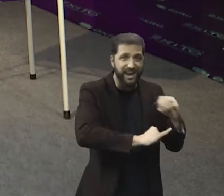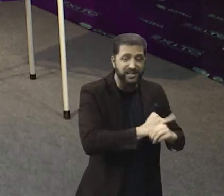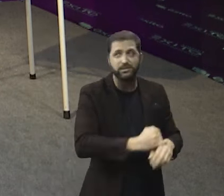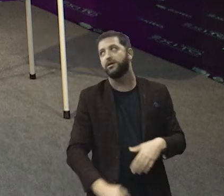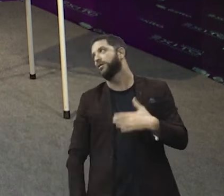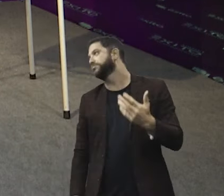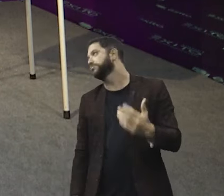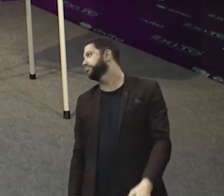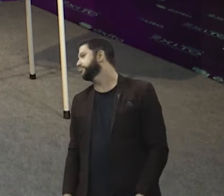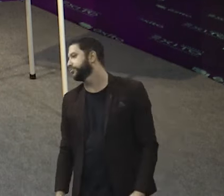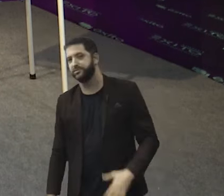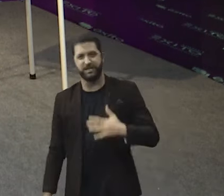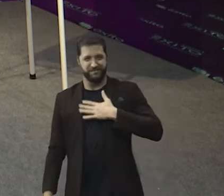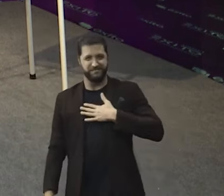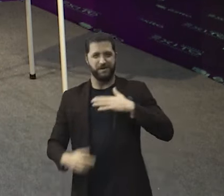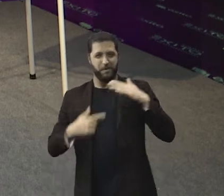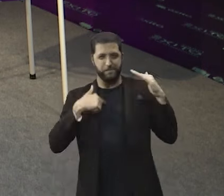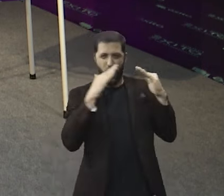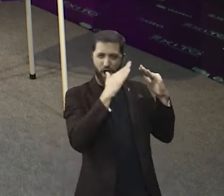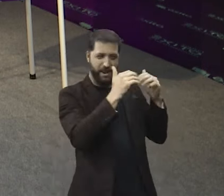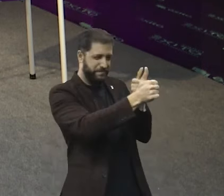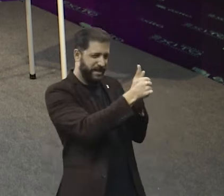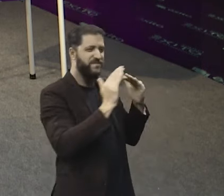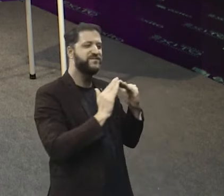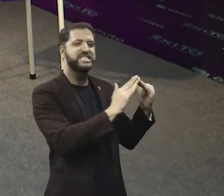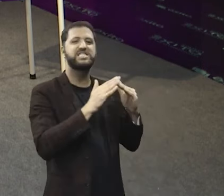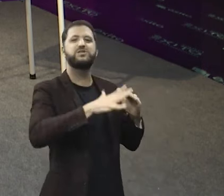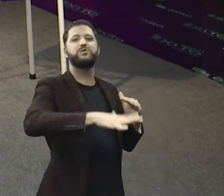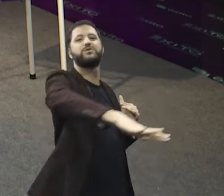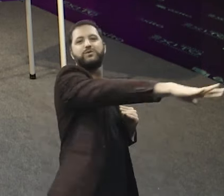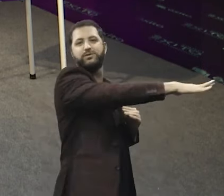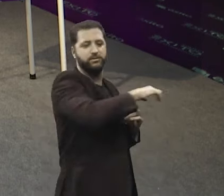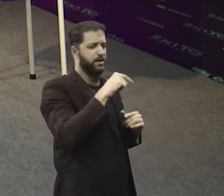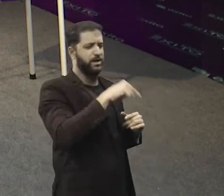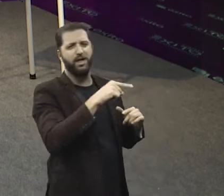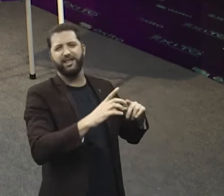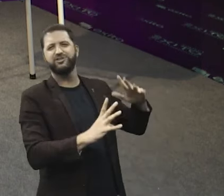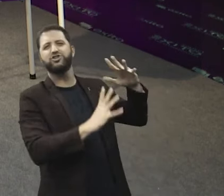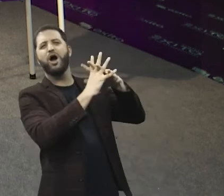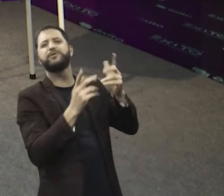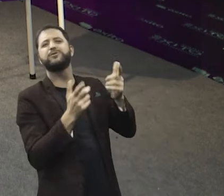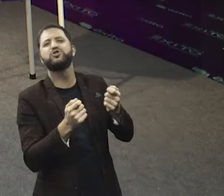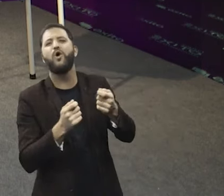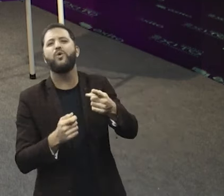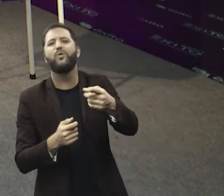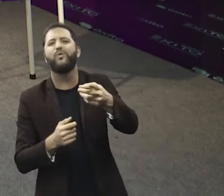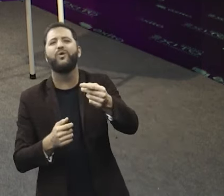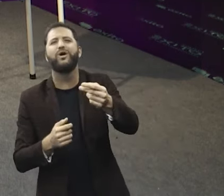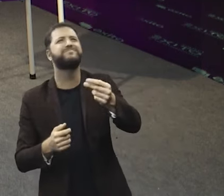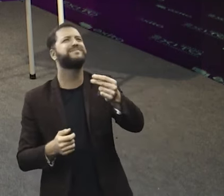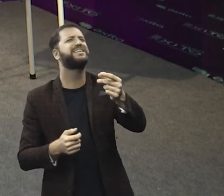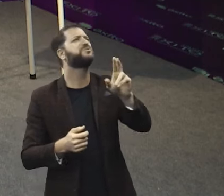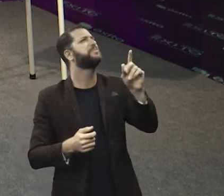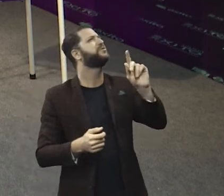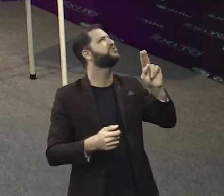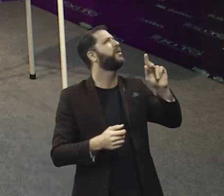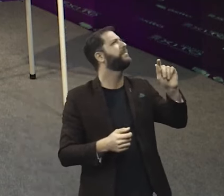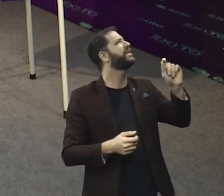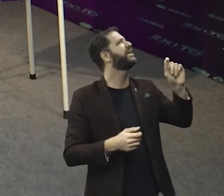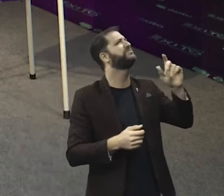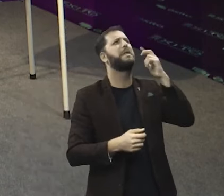condomínio mora um menino lá que ele é o top de de daqueles joguinhos eh acho que é é é não vou lembrar o